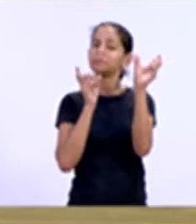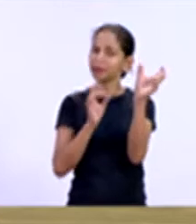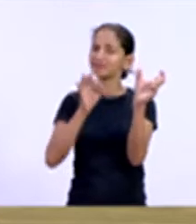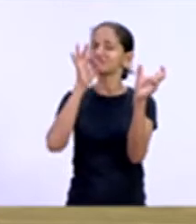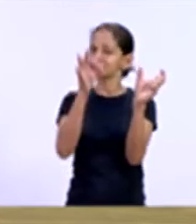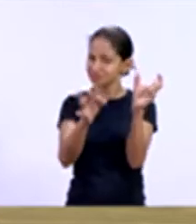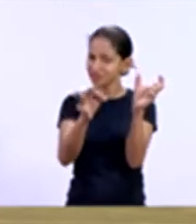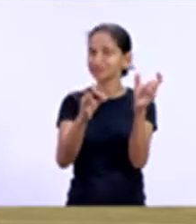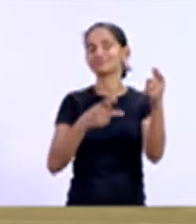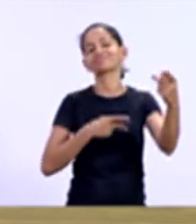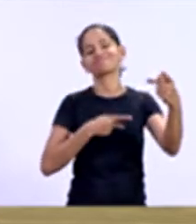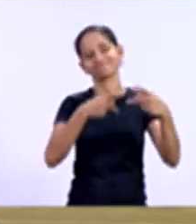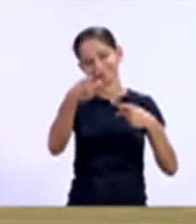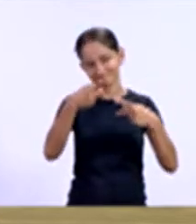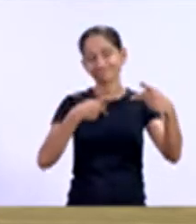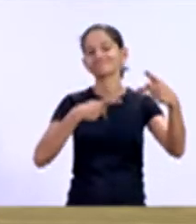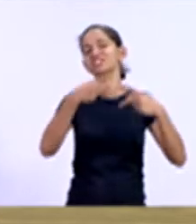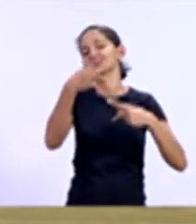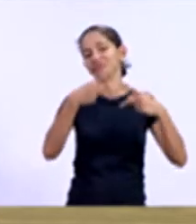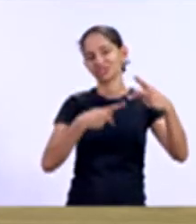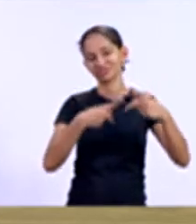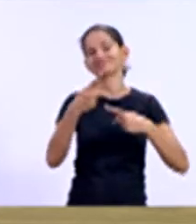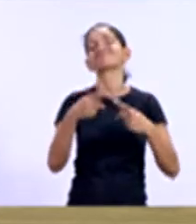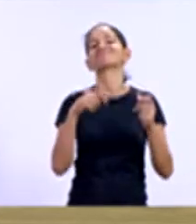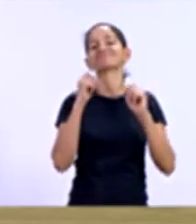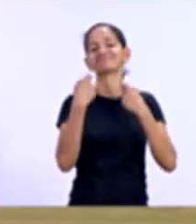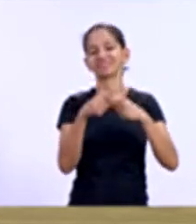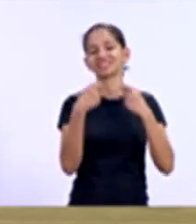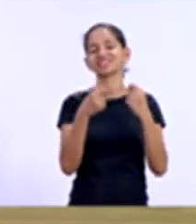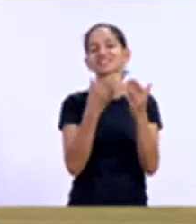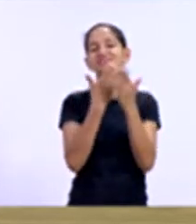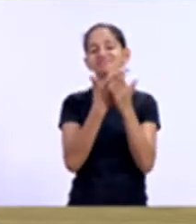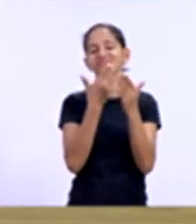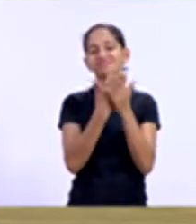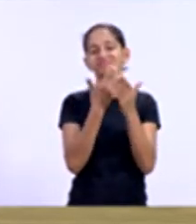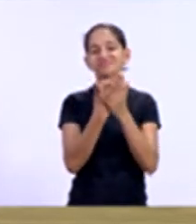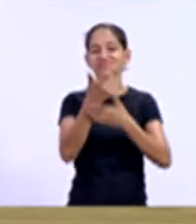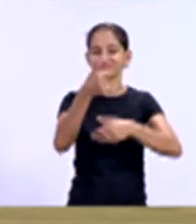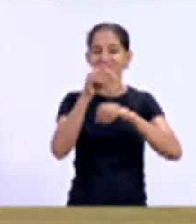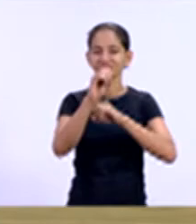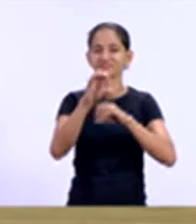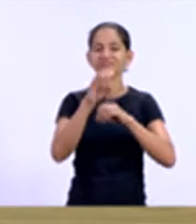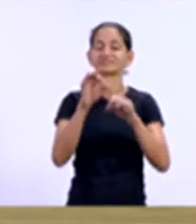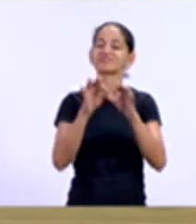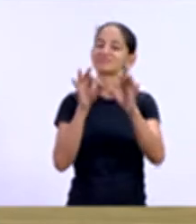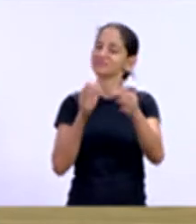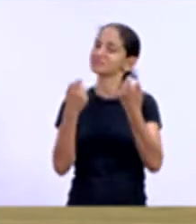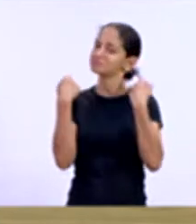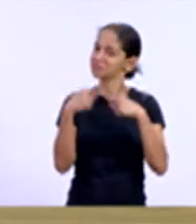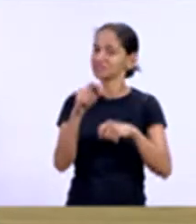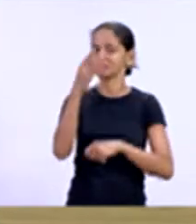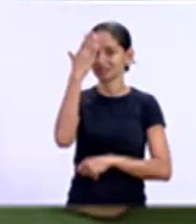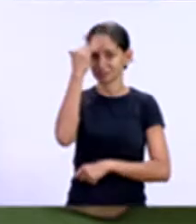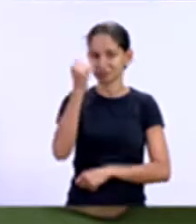um planejamento para o meu estudo em EAD, na metodologia EAD à distância.